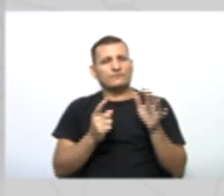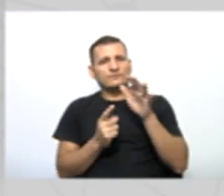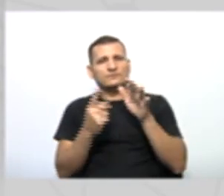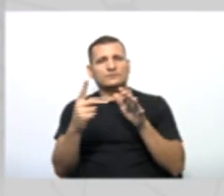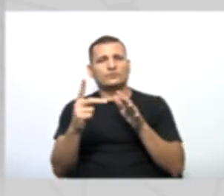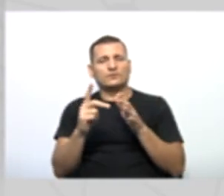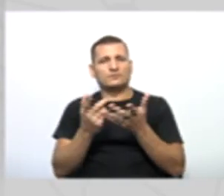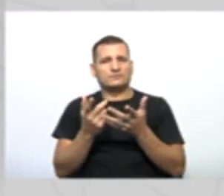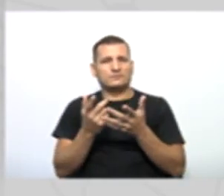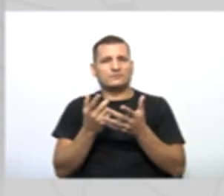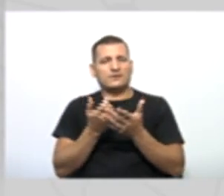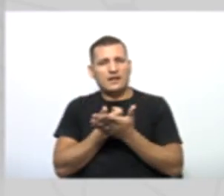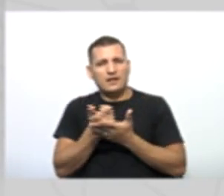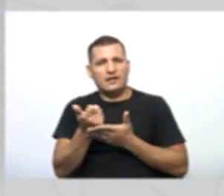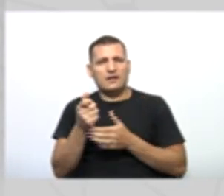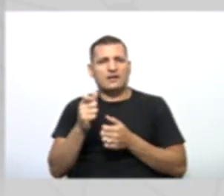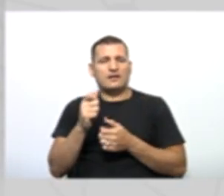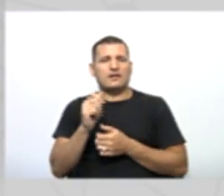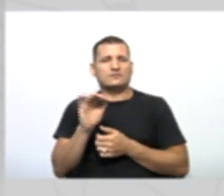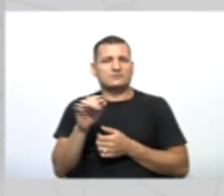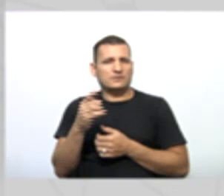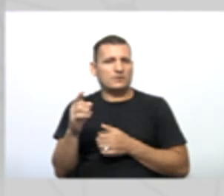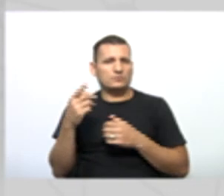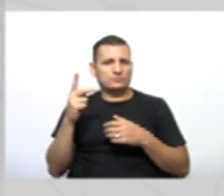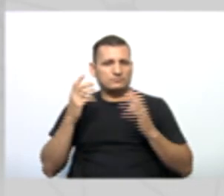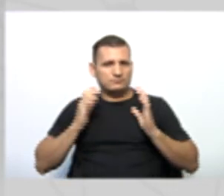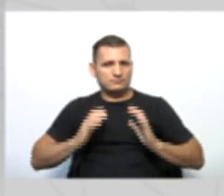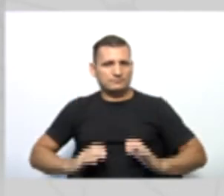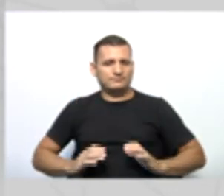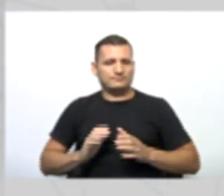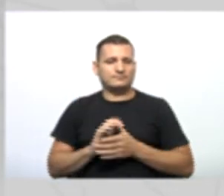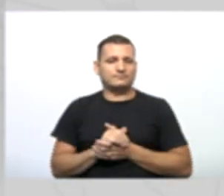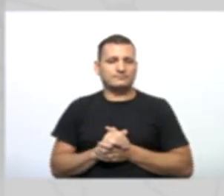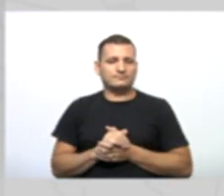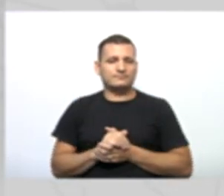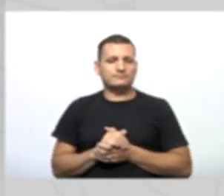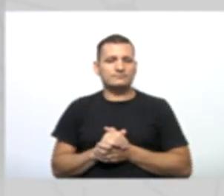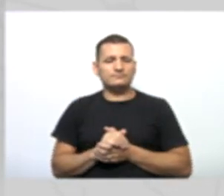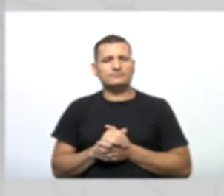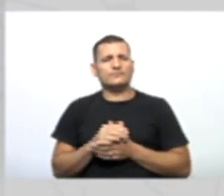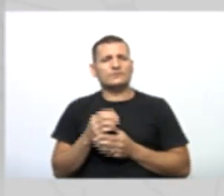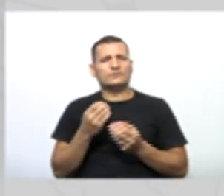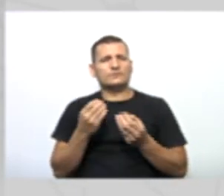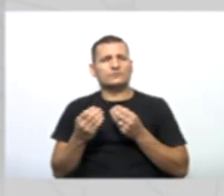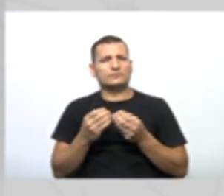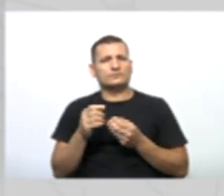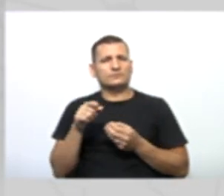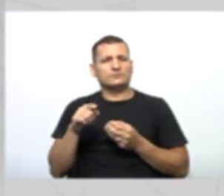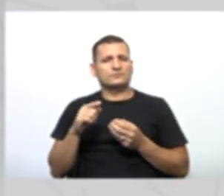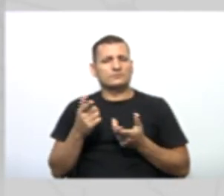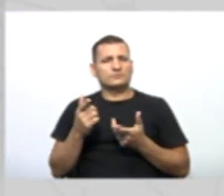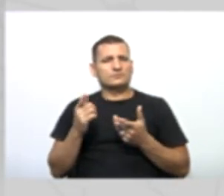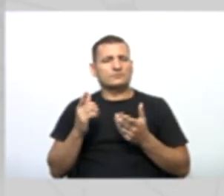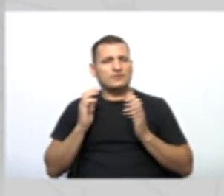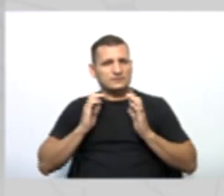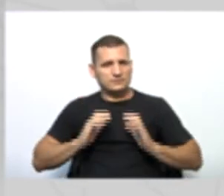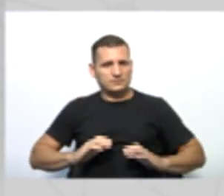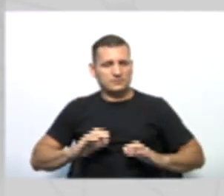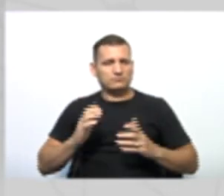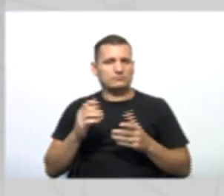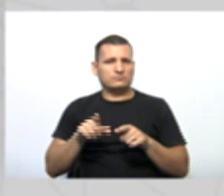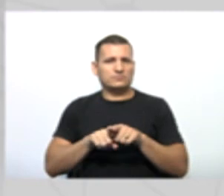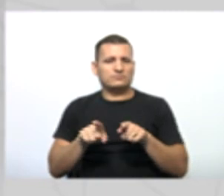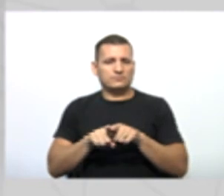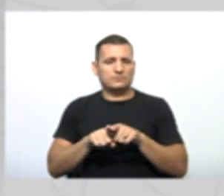Que é possível perceber, com certeza. E de que forma essas informações, dessas que nós respondemos,